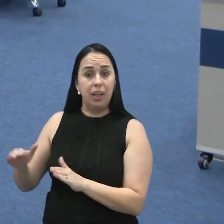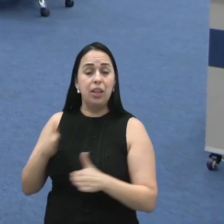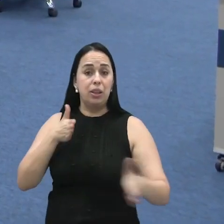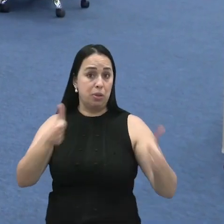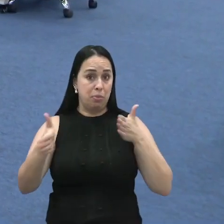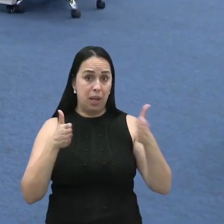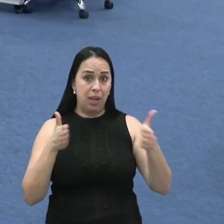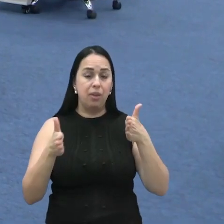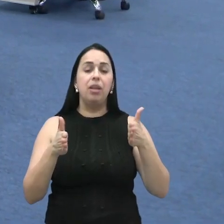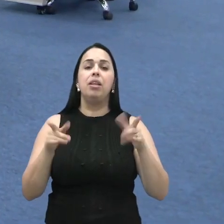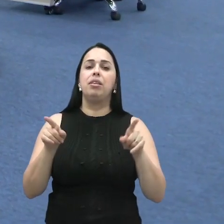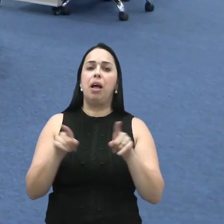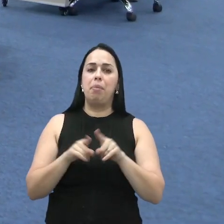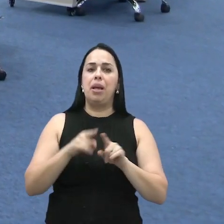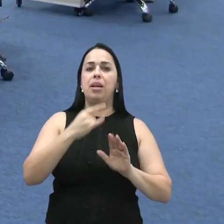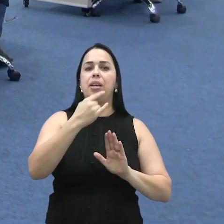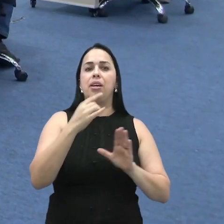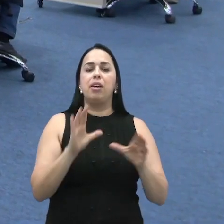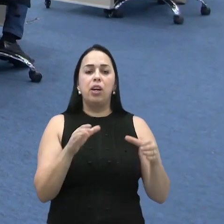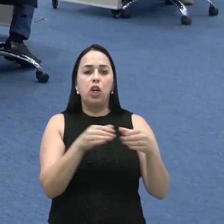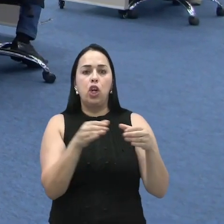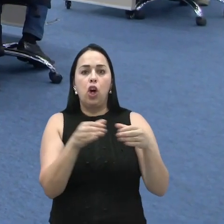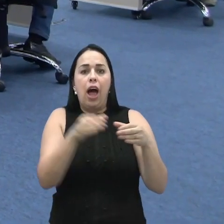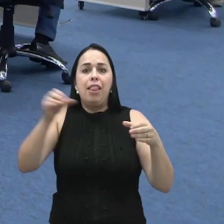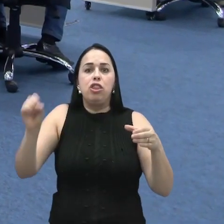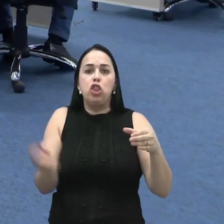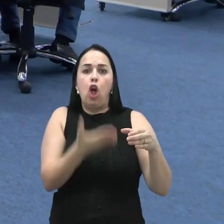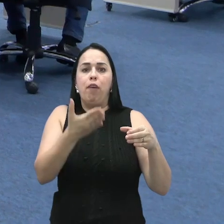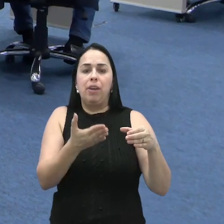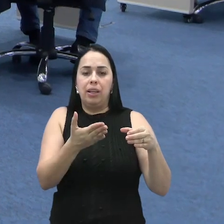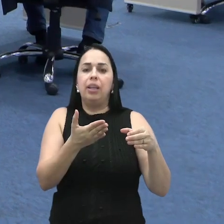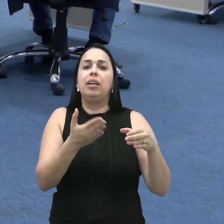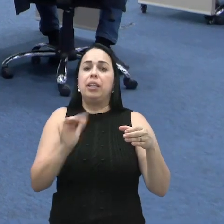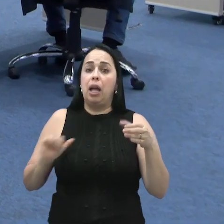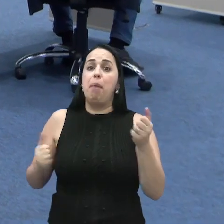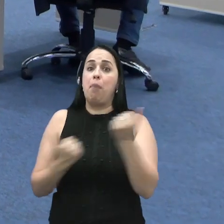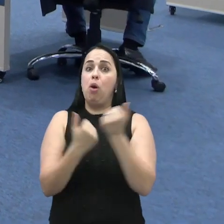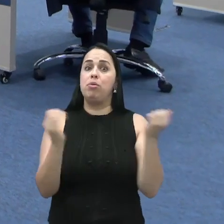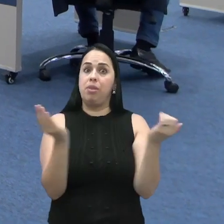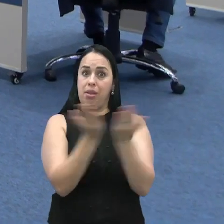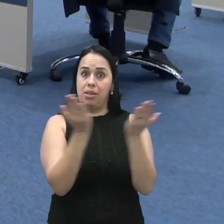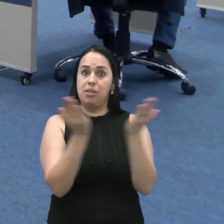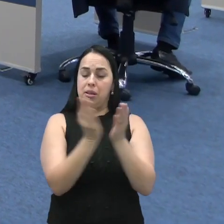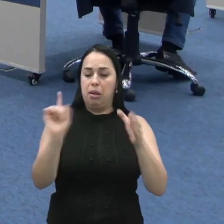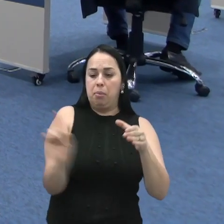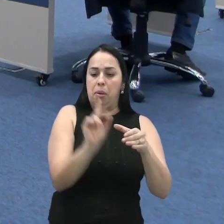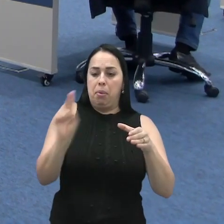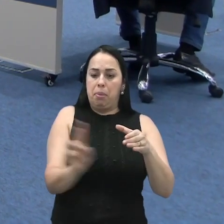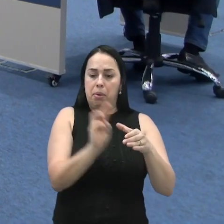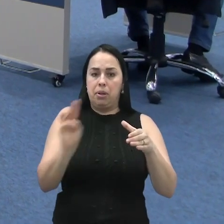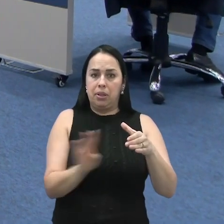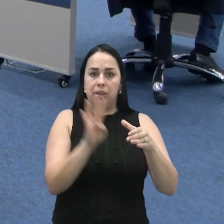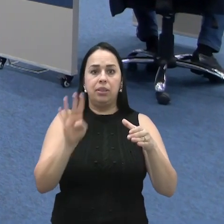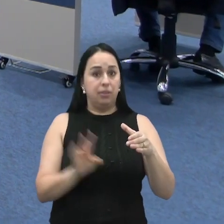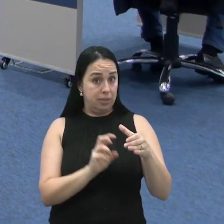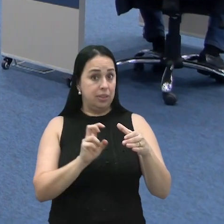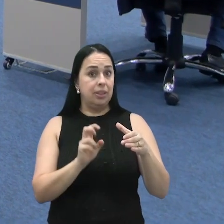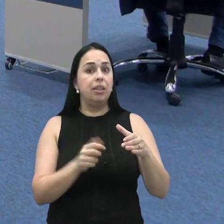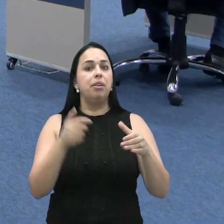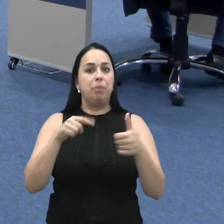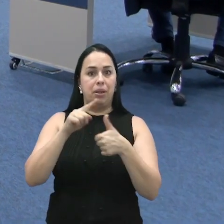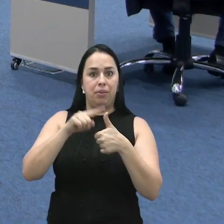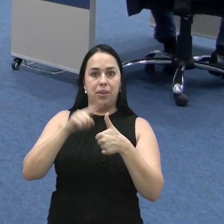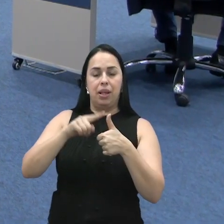Ainda durante a sessão, os vereadores votaram a nova composição da Frente Parlamentar Evangélica. Para esse mandato, o grupo